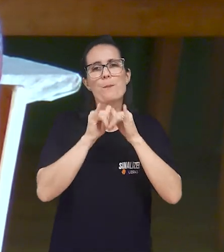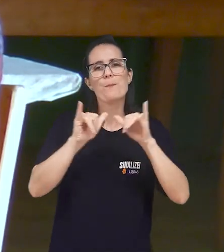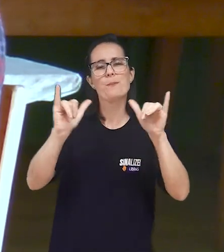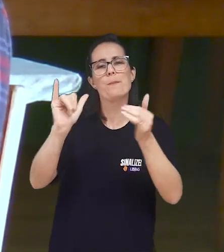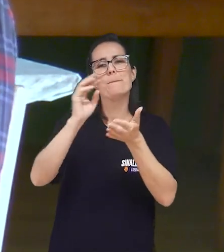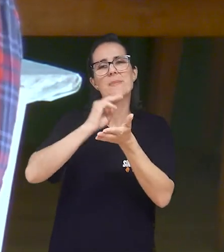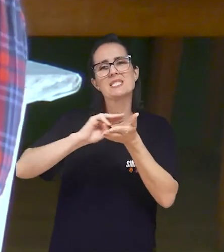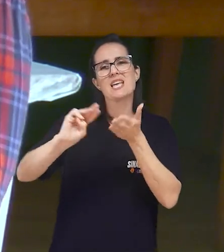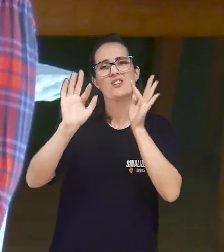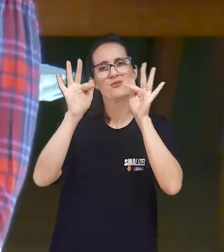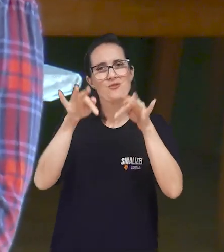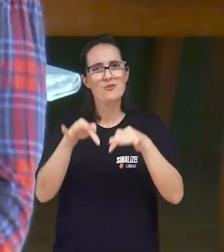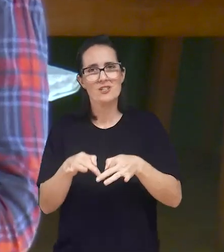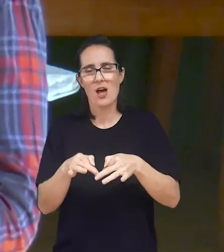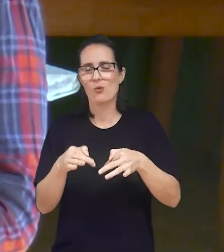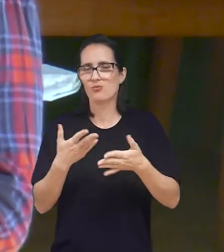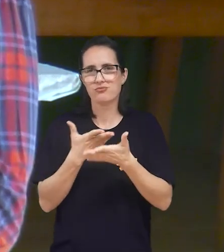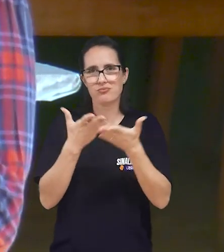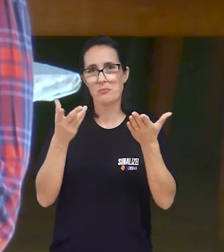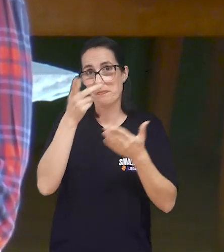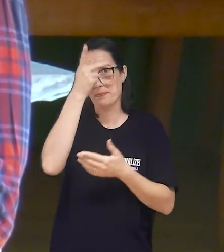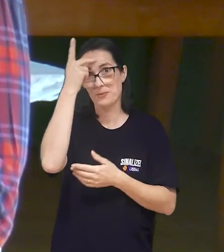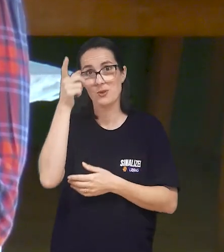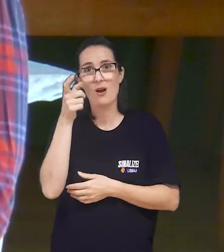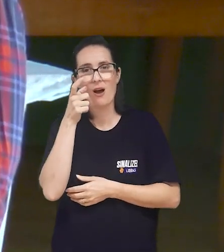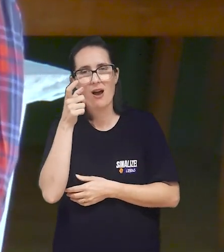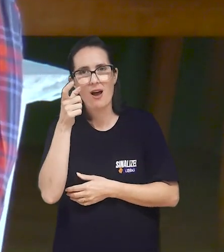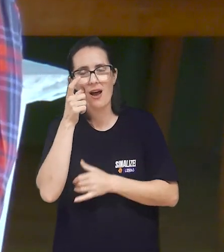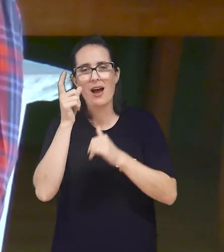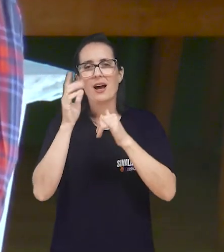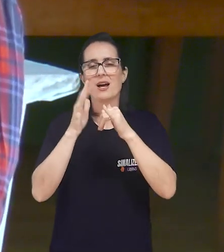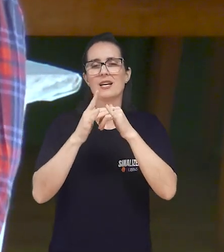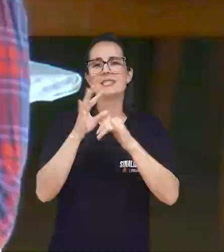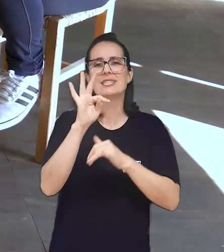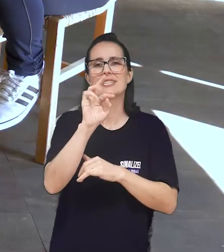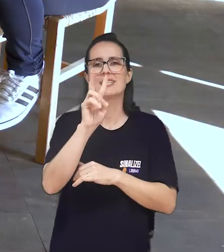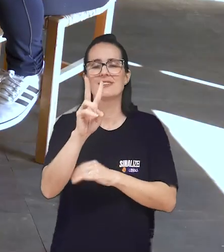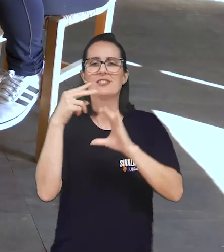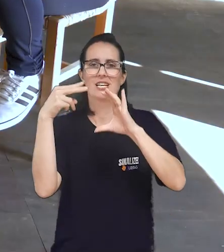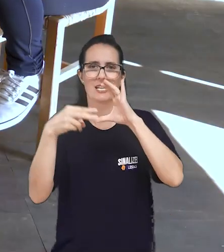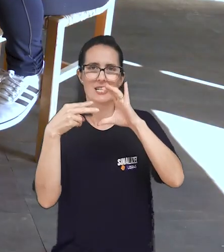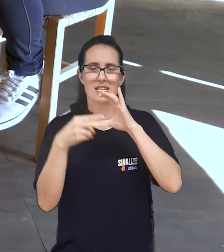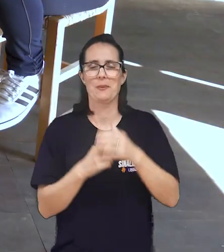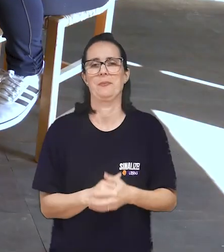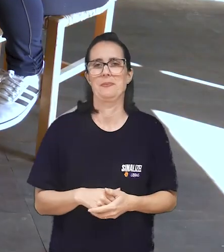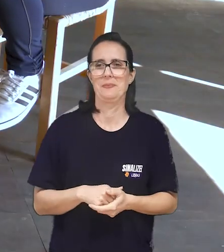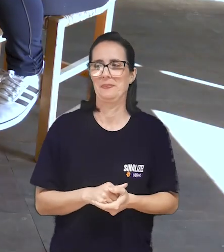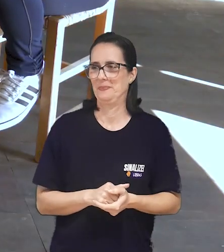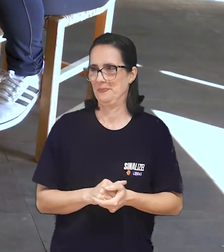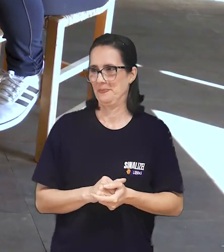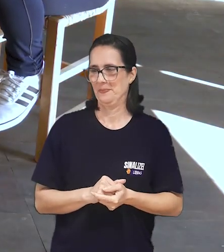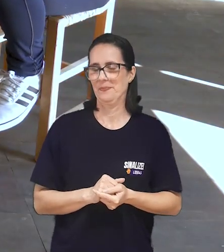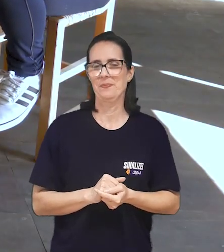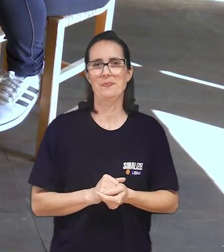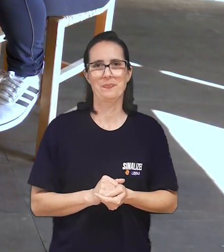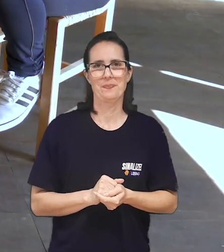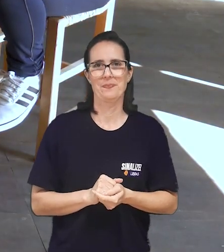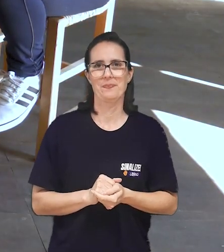nosso convidado deixasse uma mensagem final para todos os que estão nos acompanhando através da TV Câmara Jaraguá.